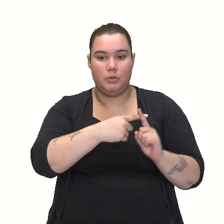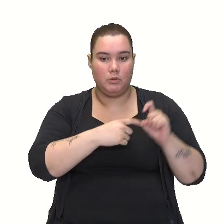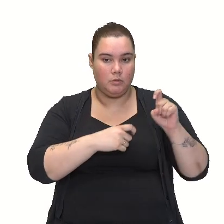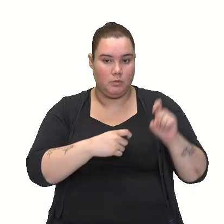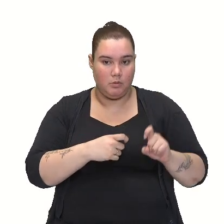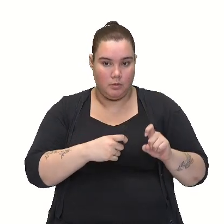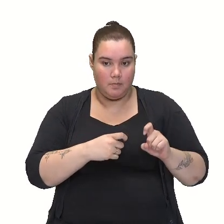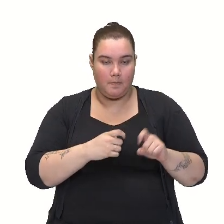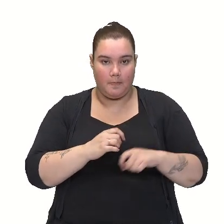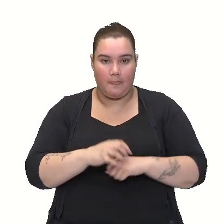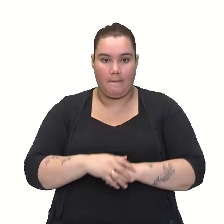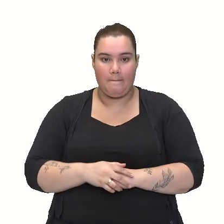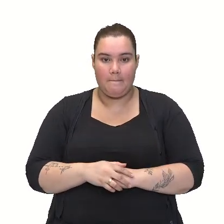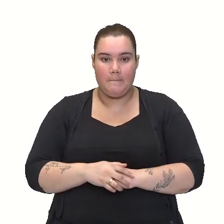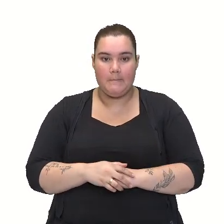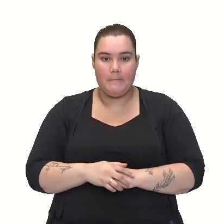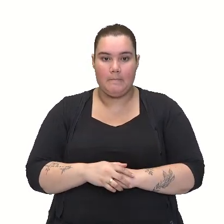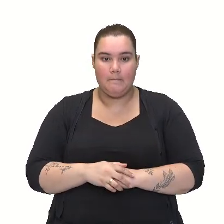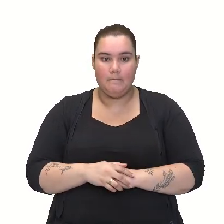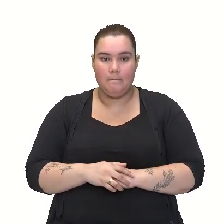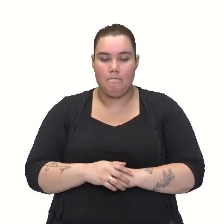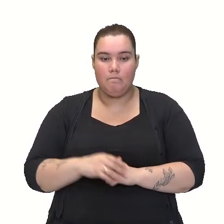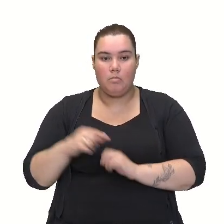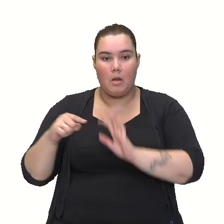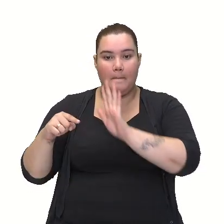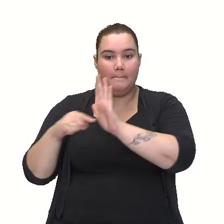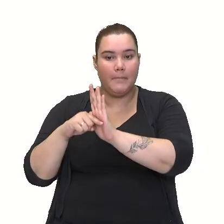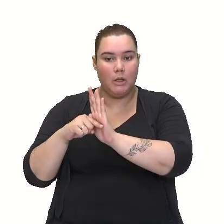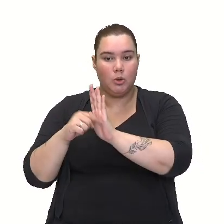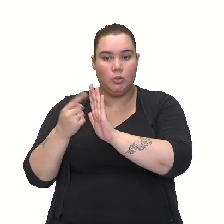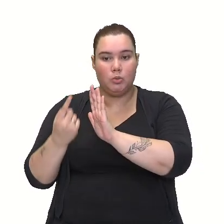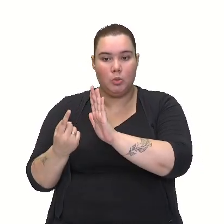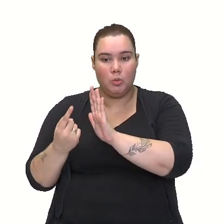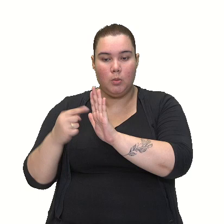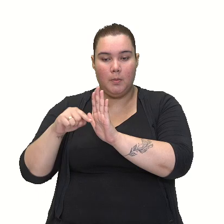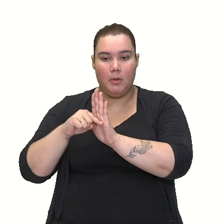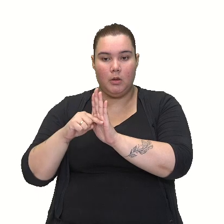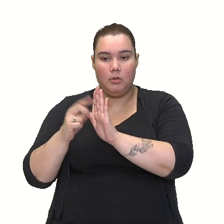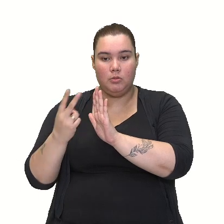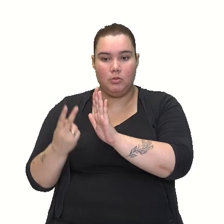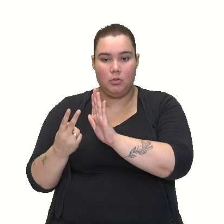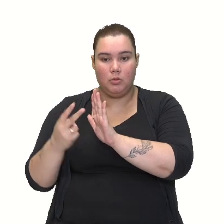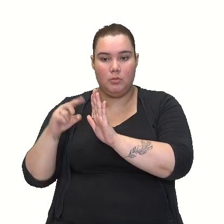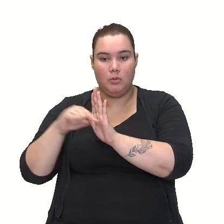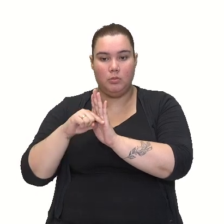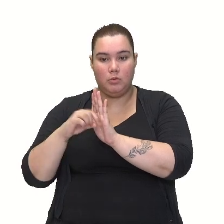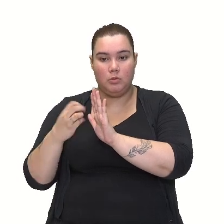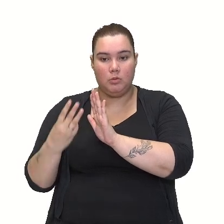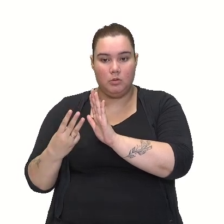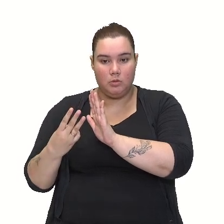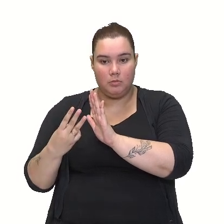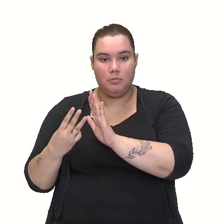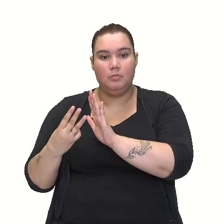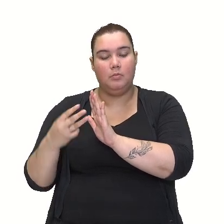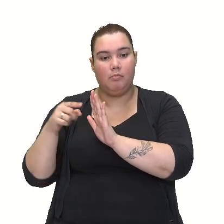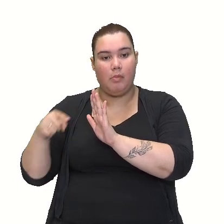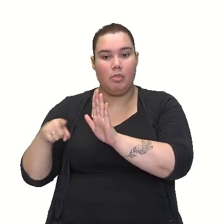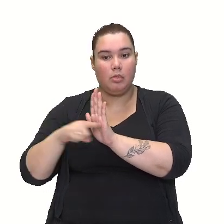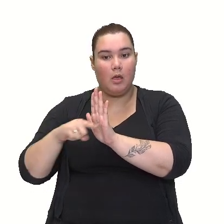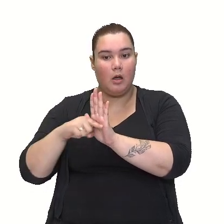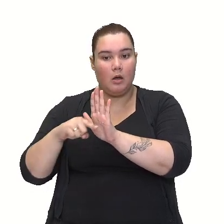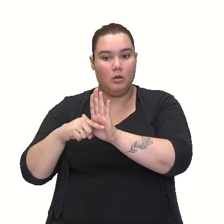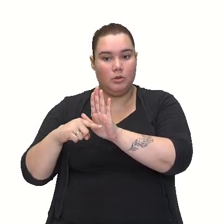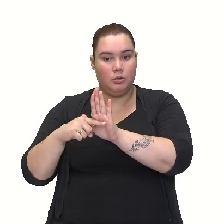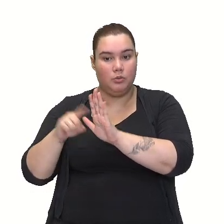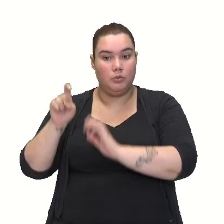x. Aqui, ó, menos 1, menos 2, menos 3, a parte negativa